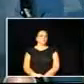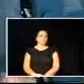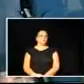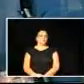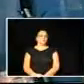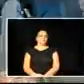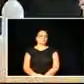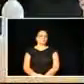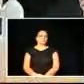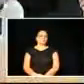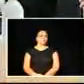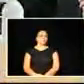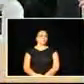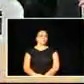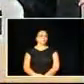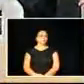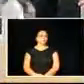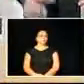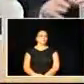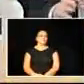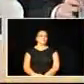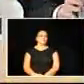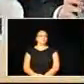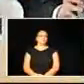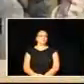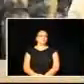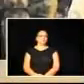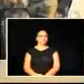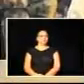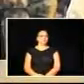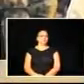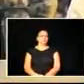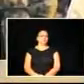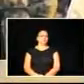estende aos servidores inativos. Em votação.